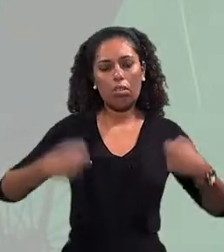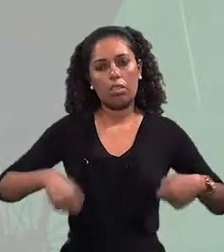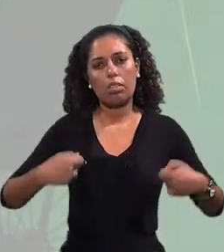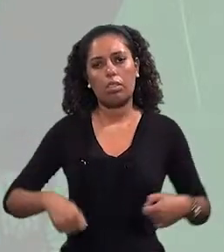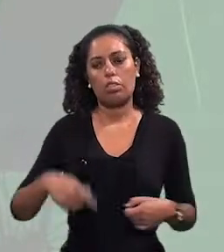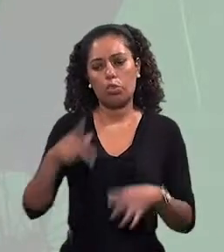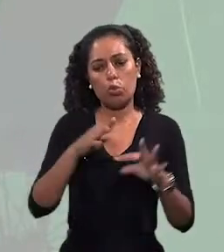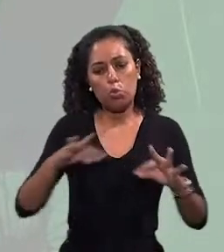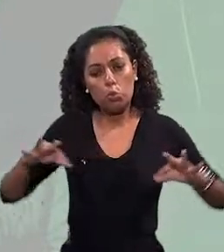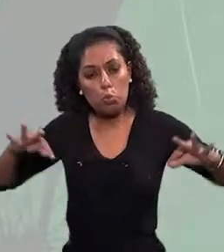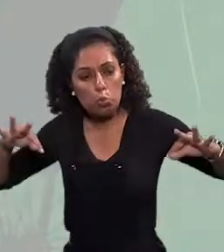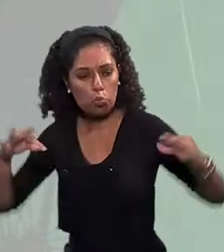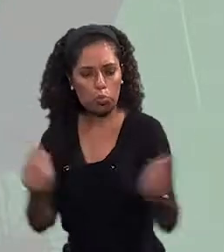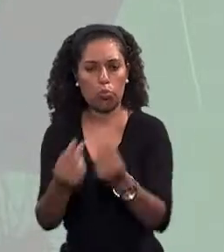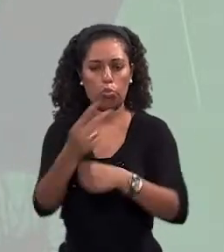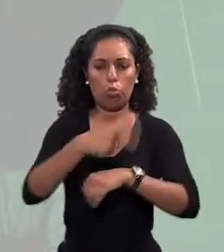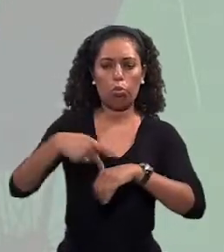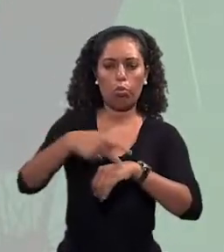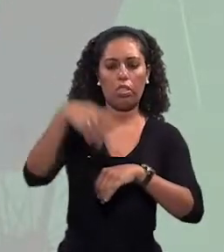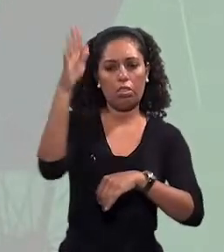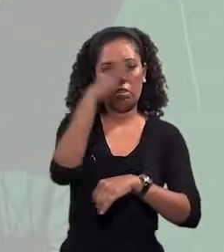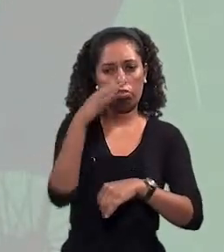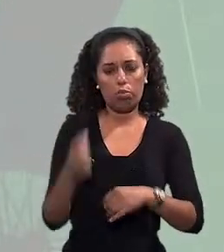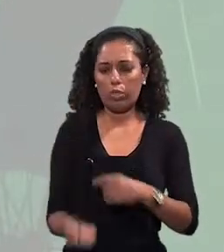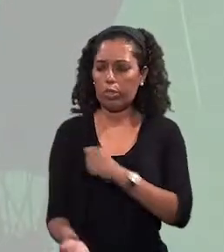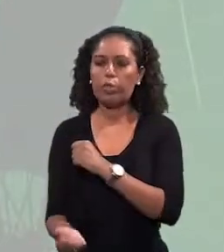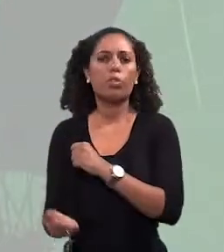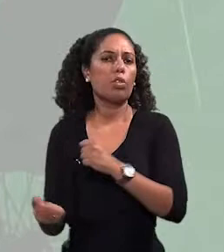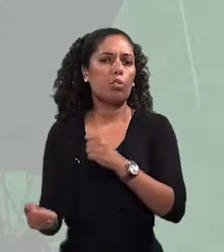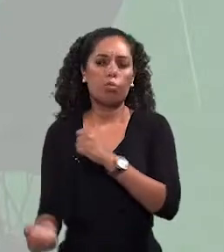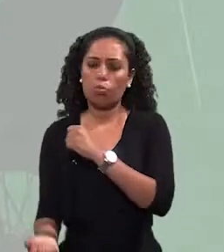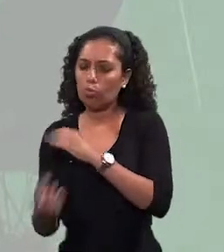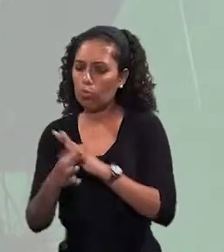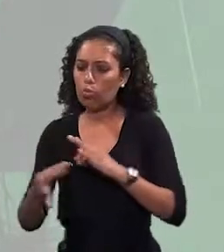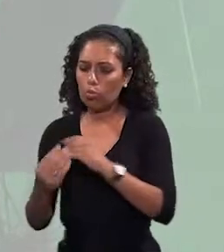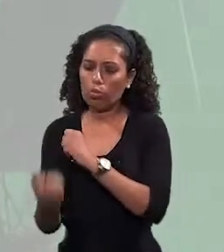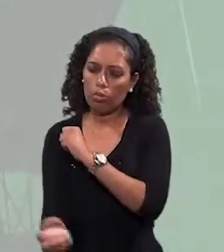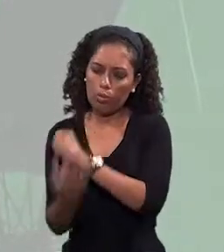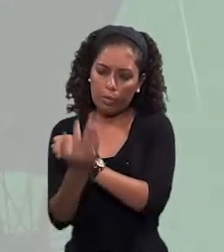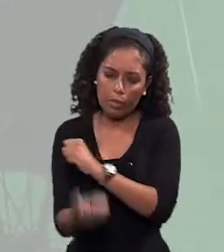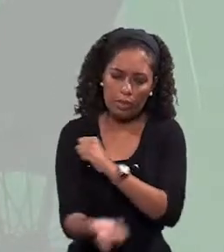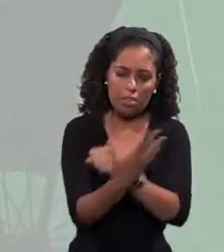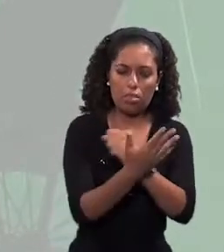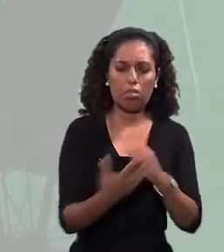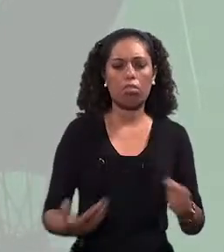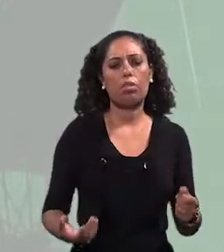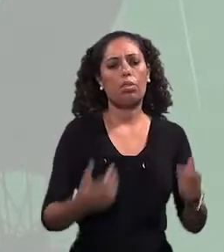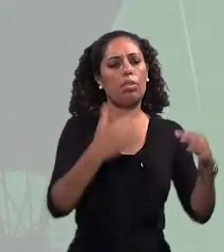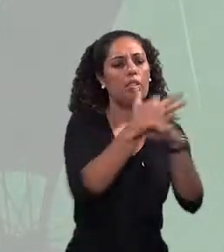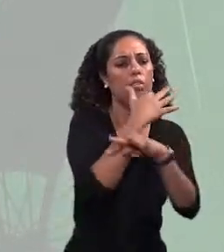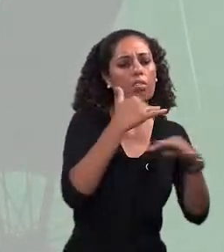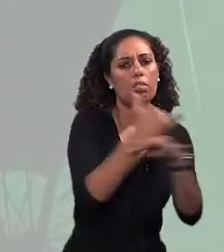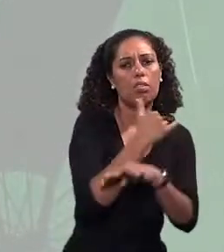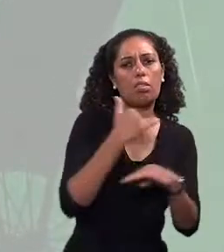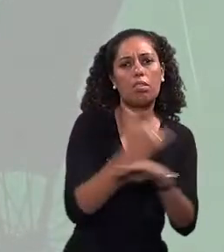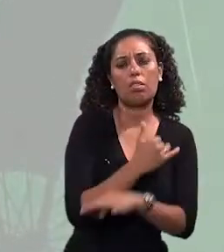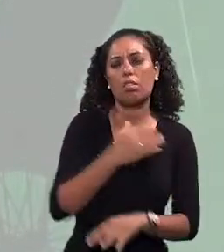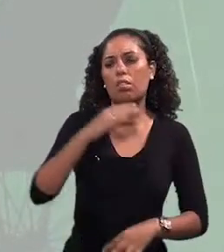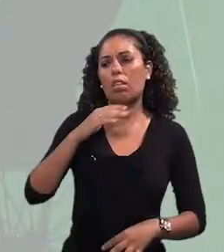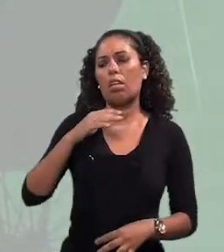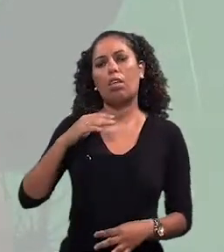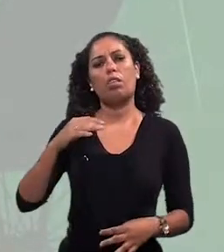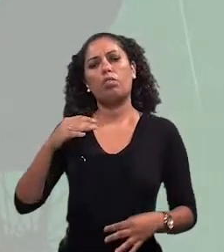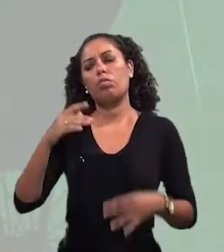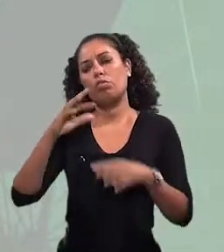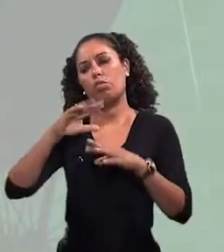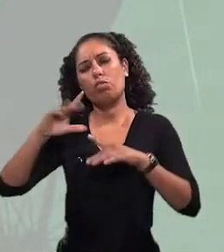O Brasil, em todos os seus veios, vê isso. É na corrupção, é em tragédias como essa, como o de Brumadinho, como a do CT